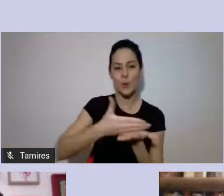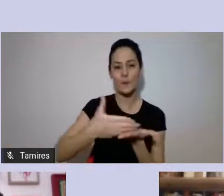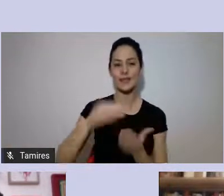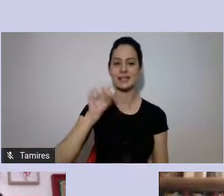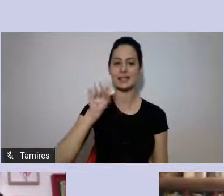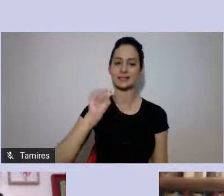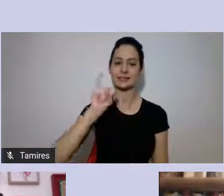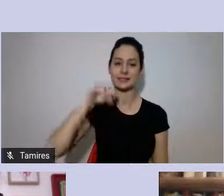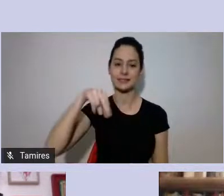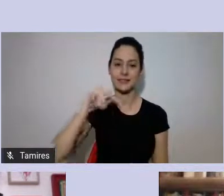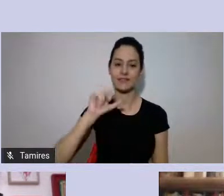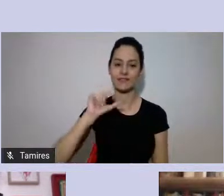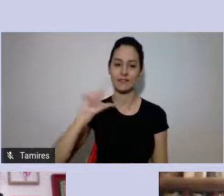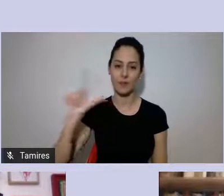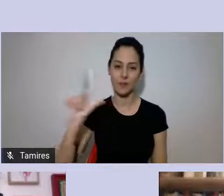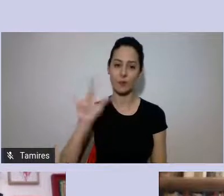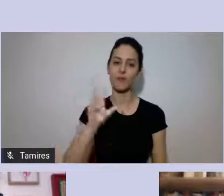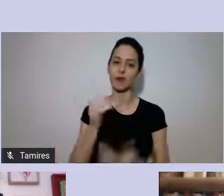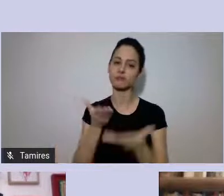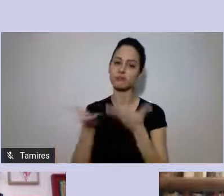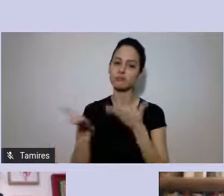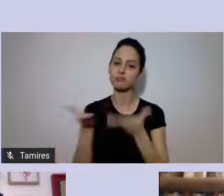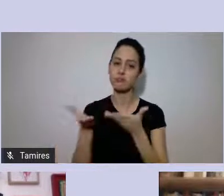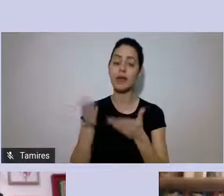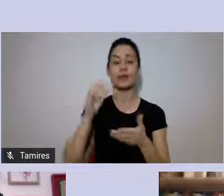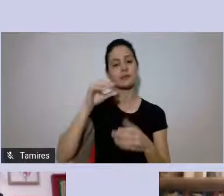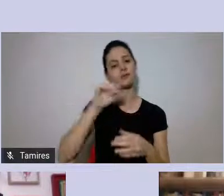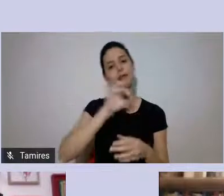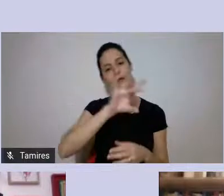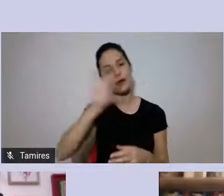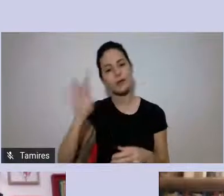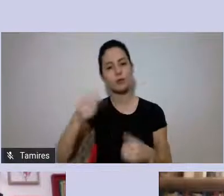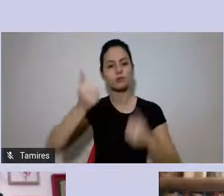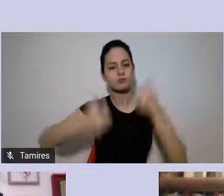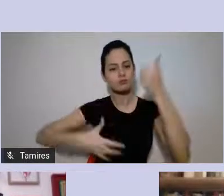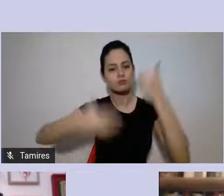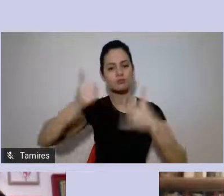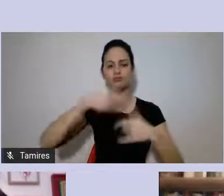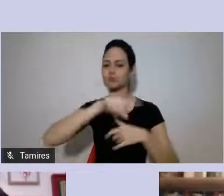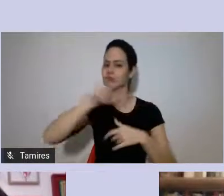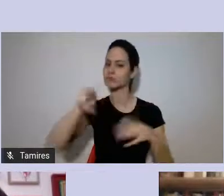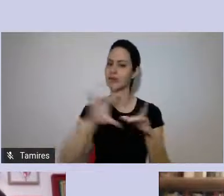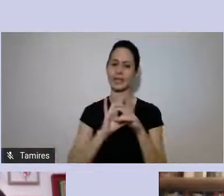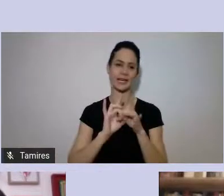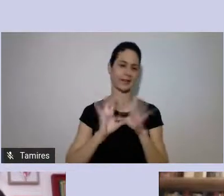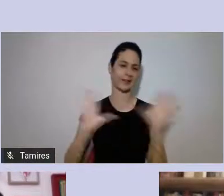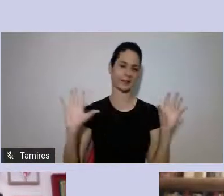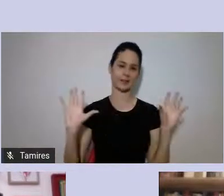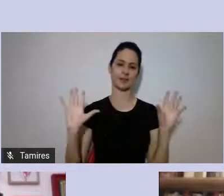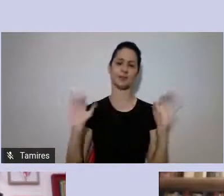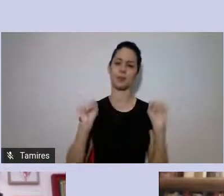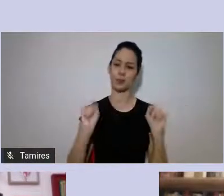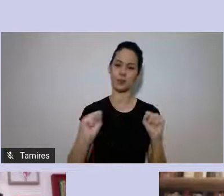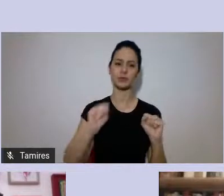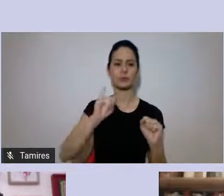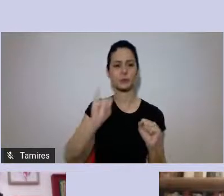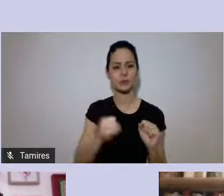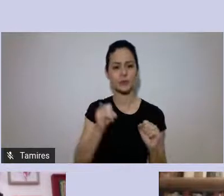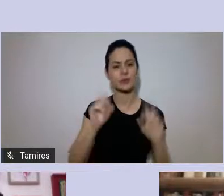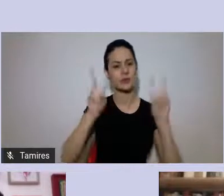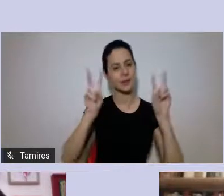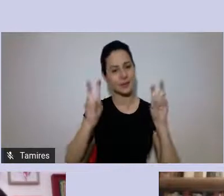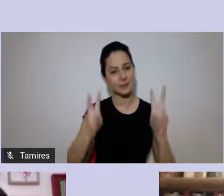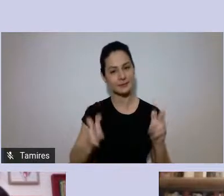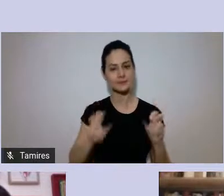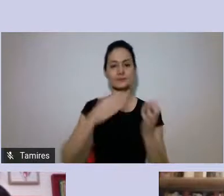moderação, e aí dentro da fala de cada um, vocês fiquem à vontade para explorar os seus temas.